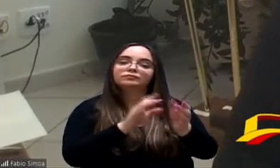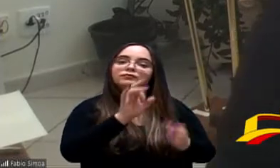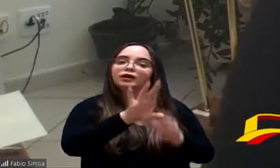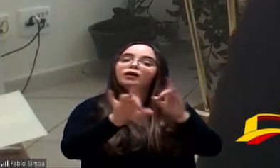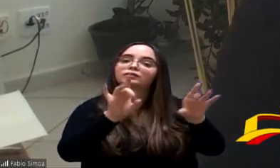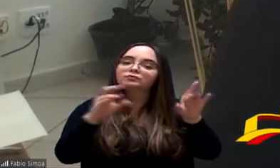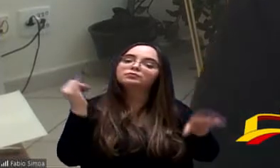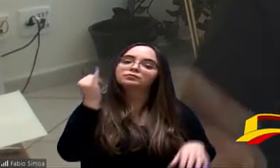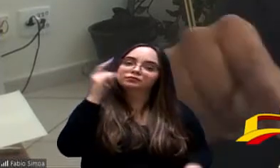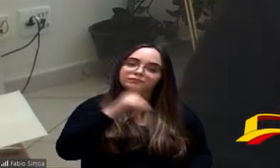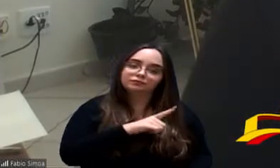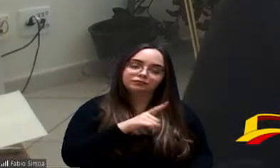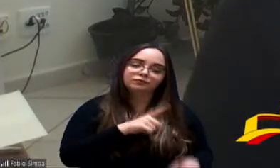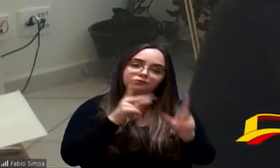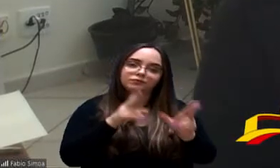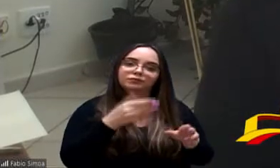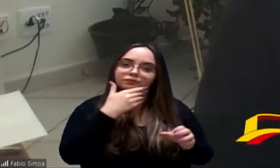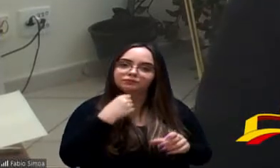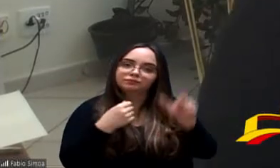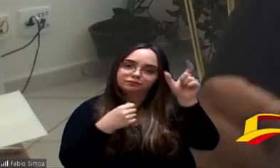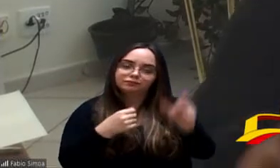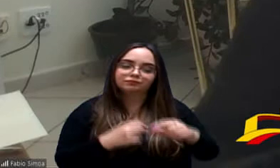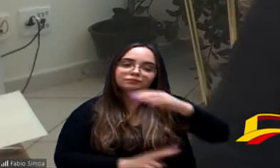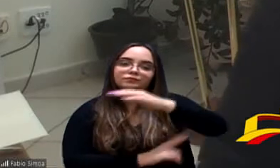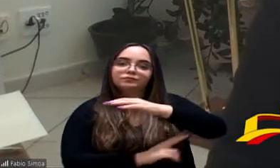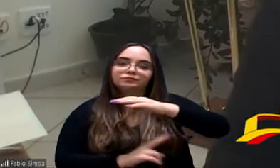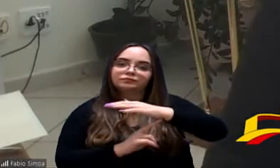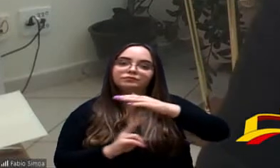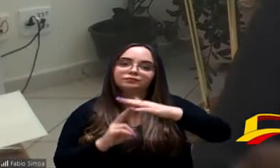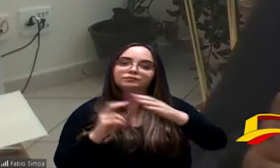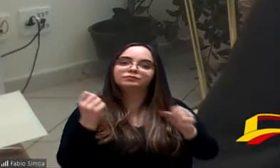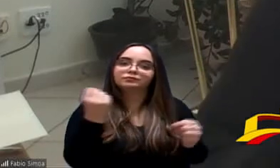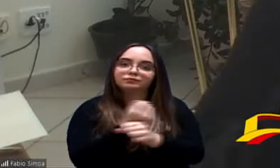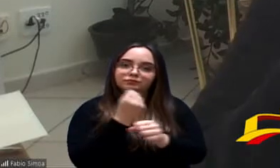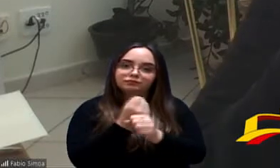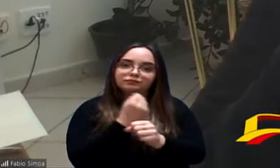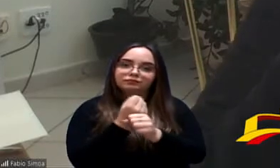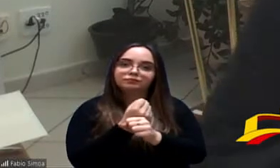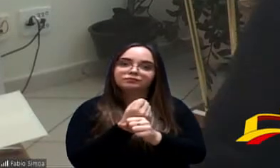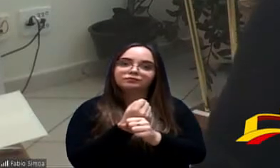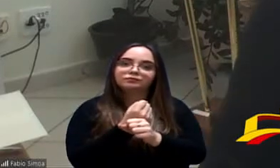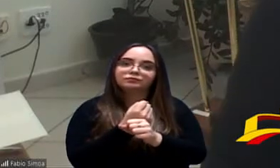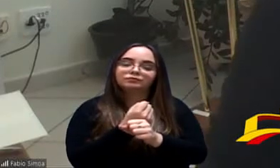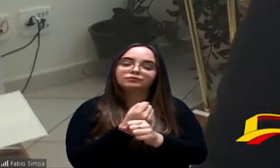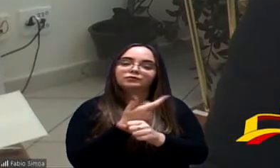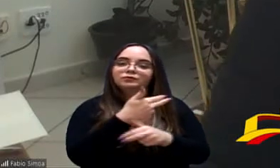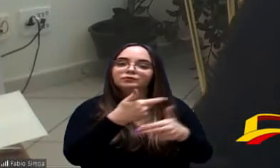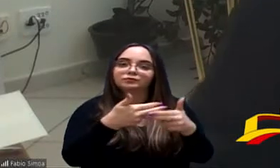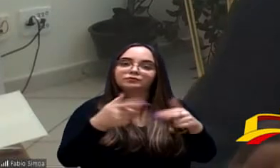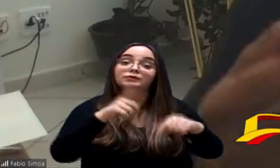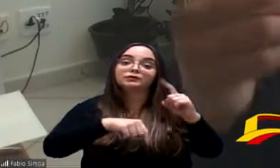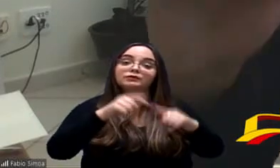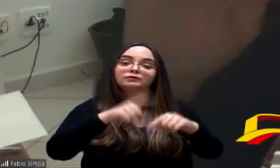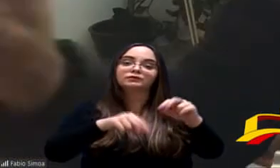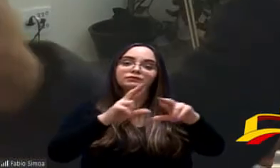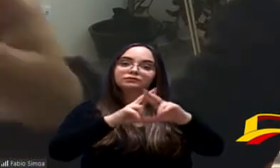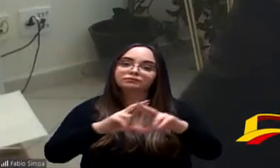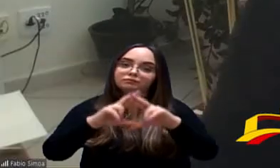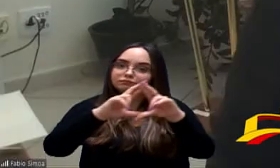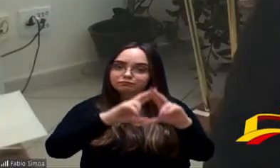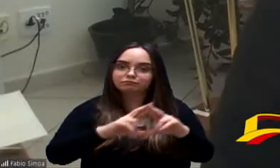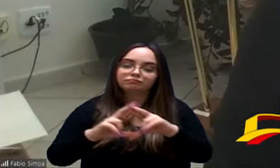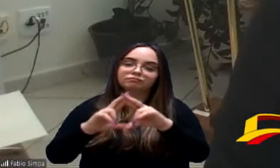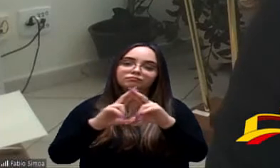sua importância, né? E no questão essa ponte foi utilizada também material reciclável, material que estava parado